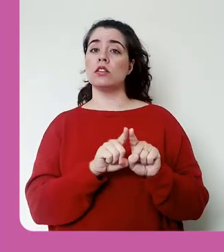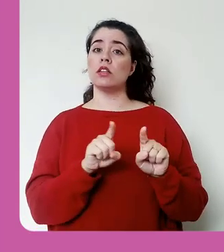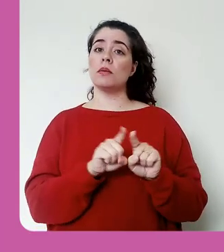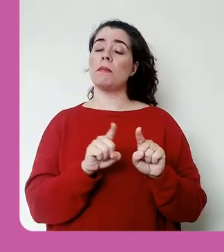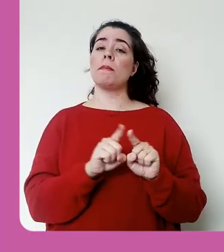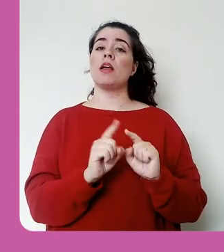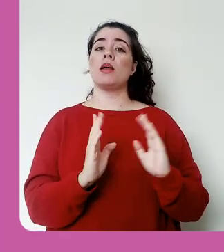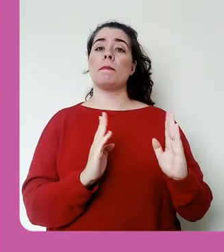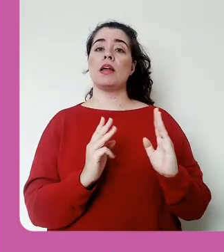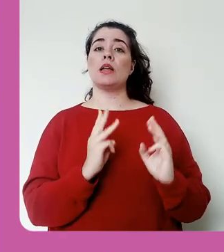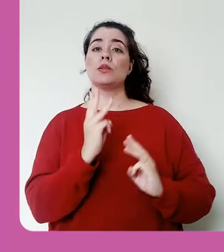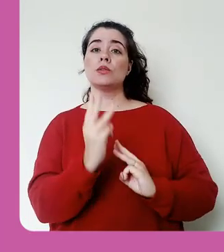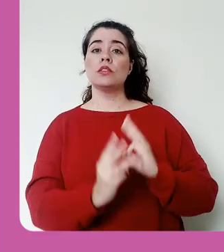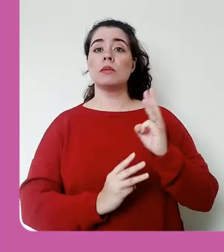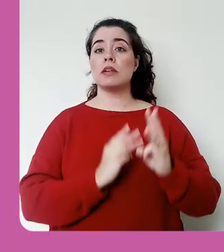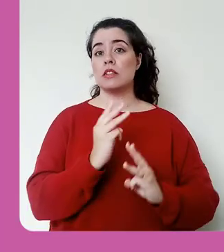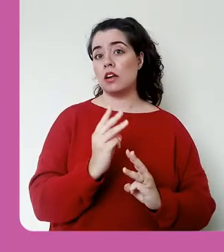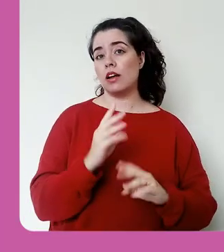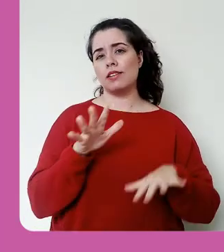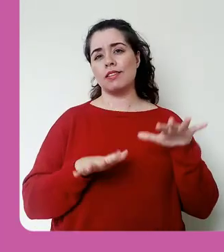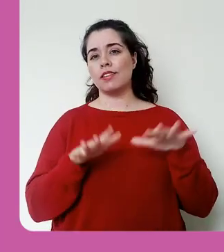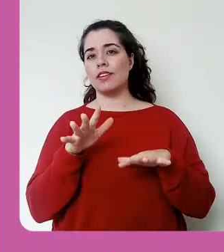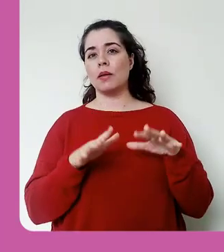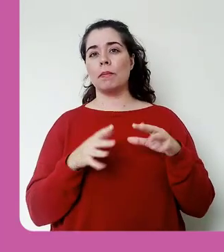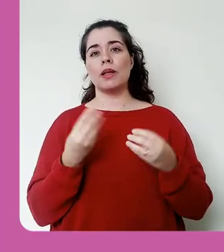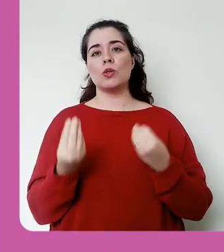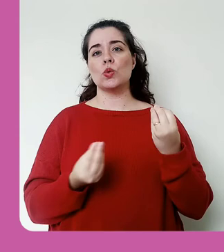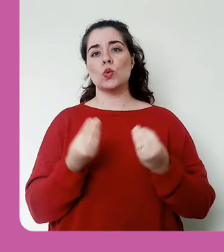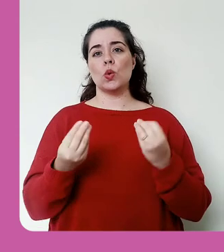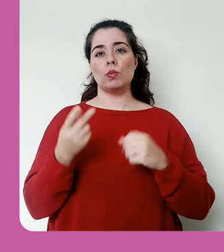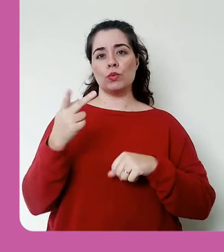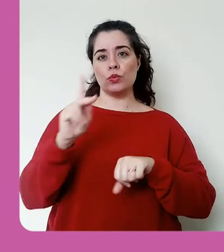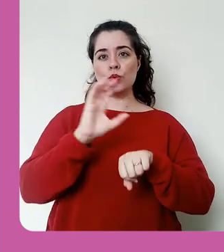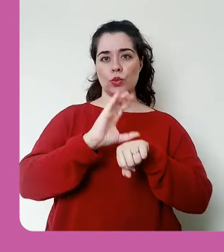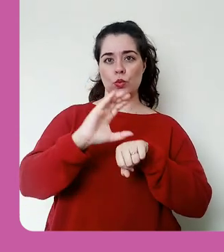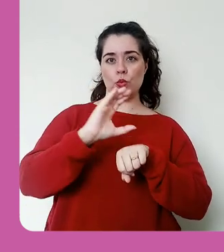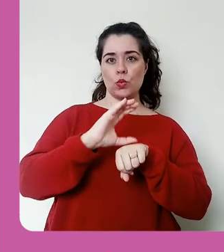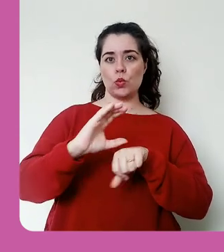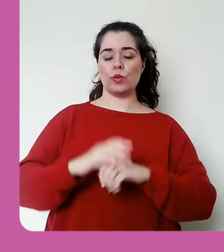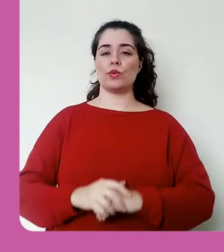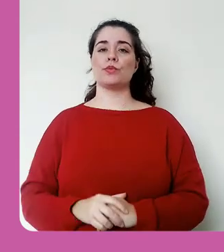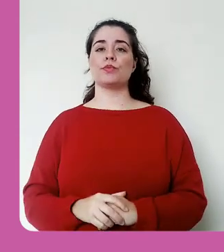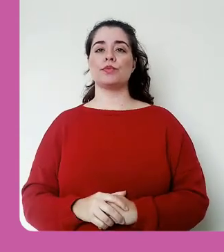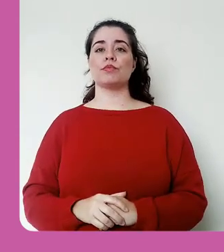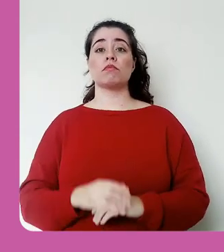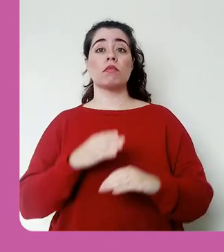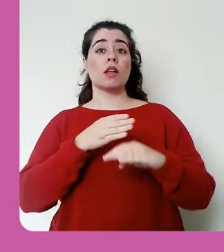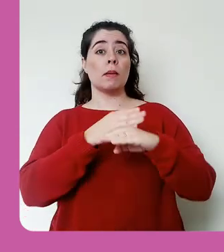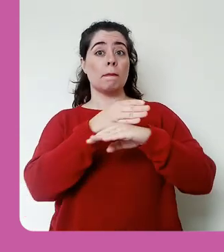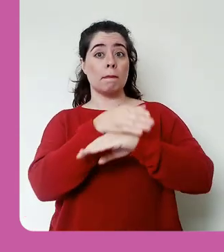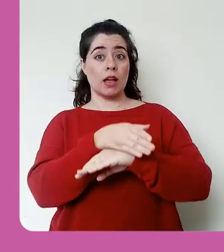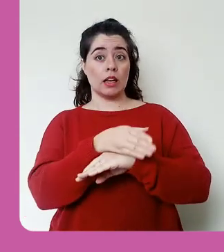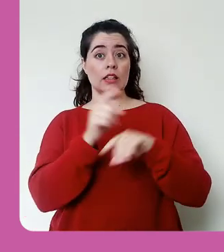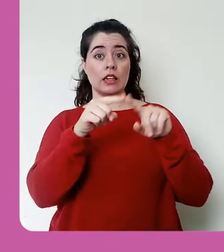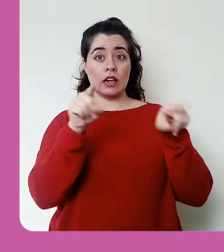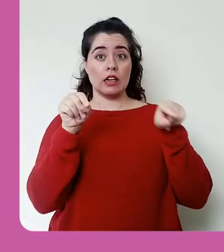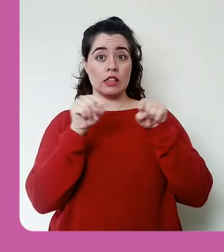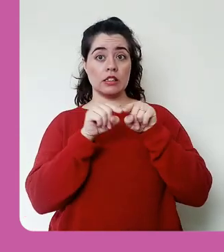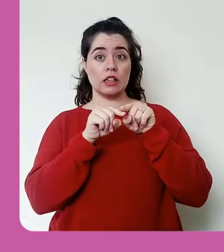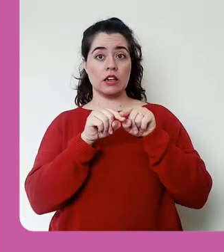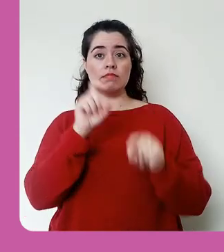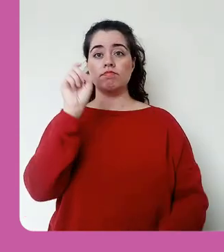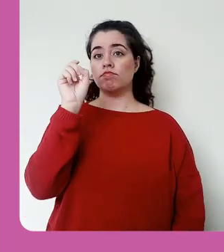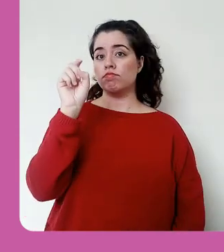trimestrais, dependendo de como está disponibilizado o seu curso. Para acessar uma dessas salas,